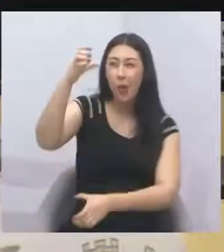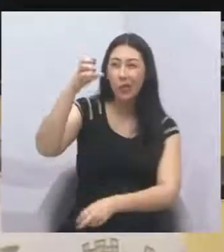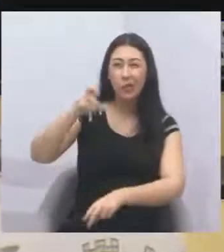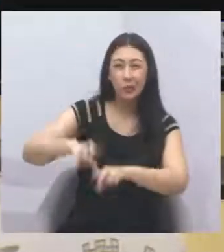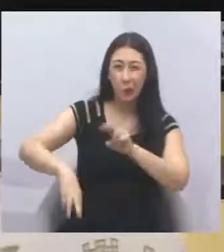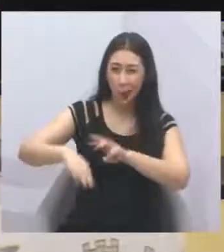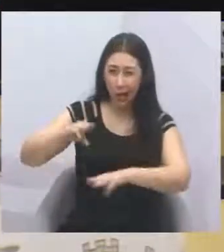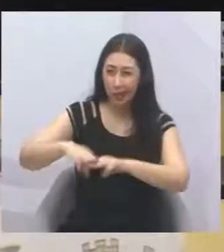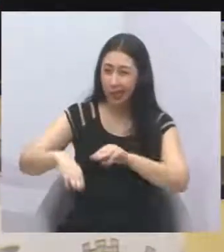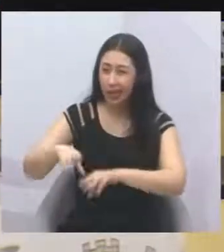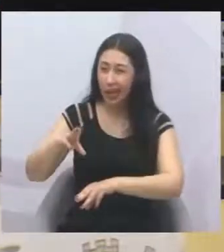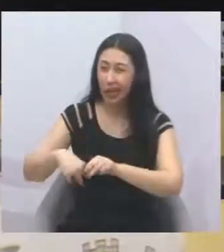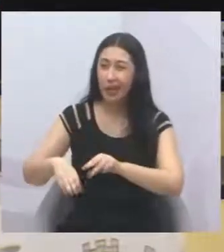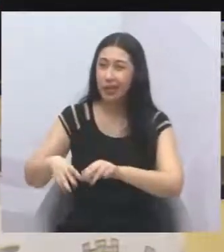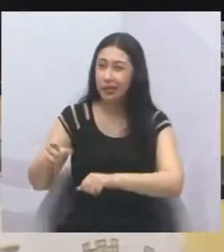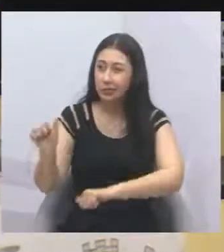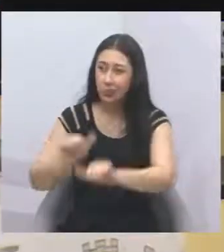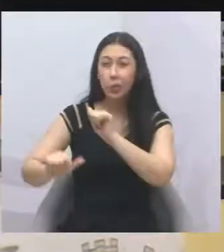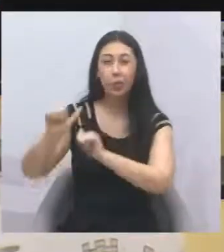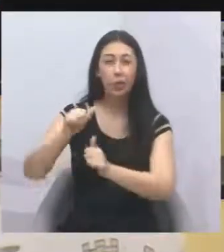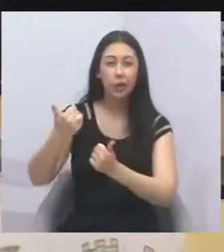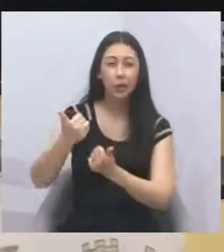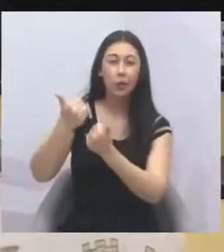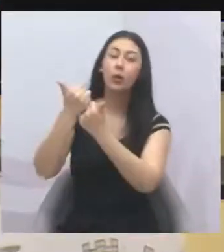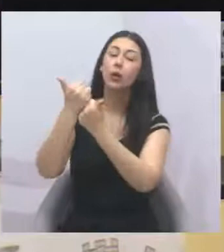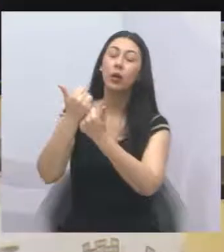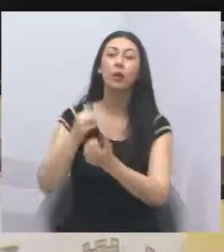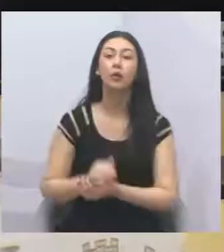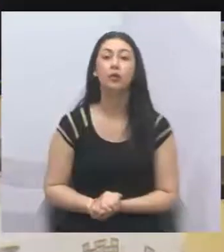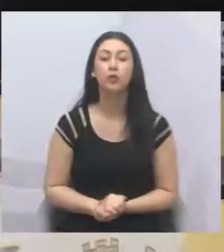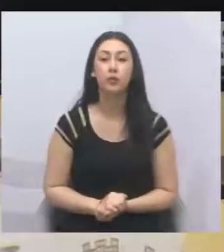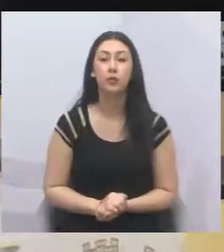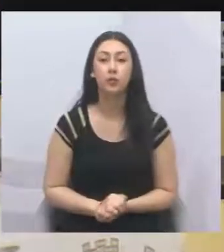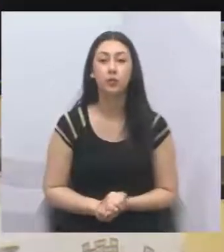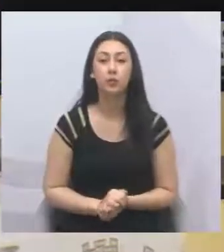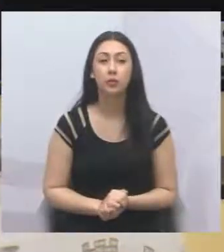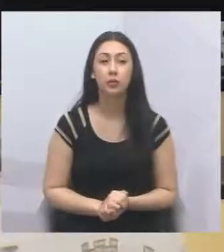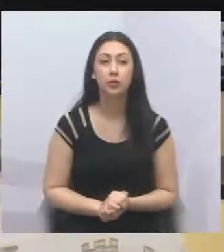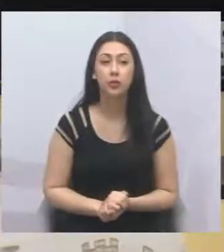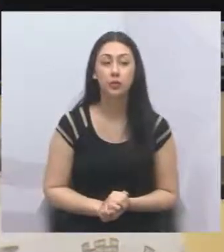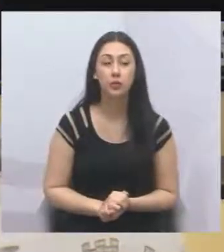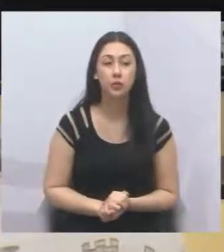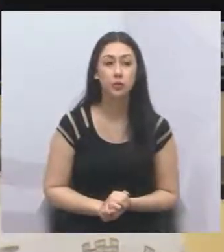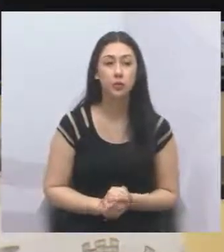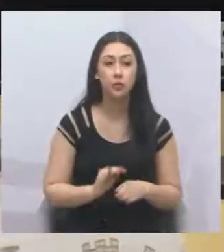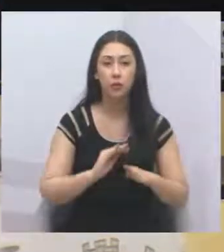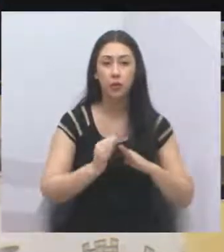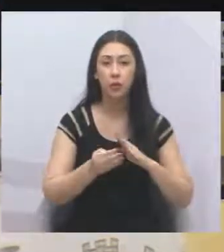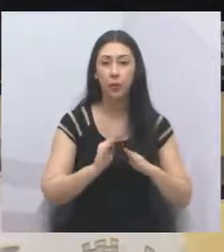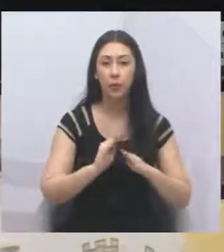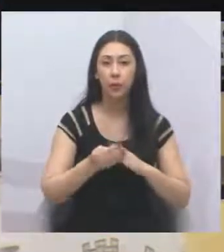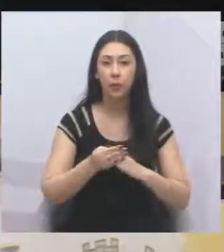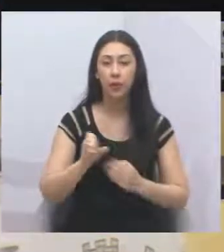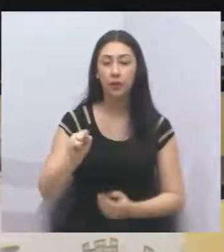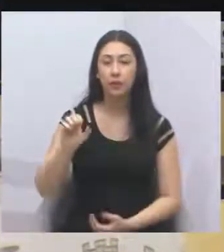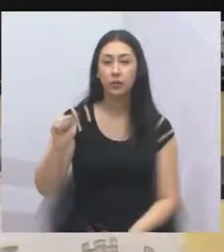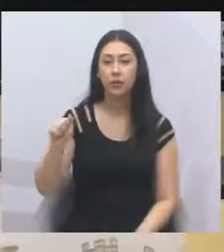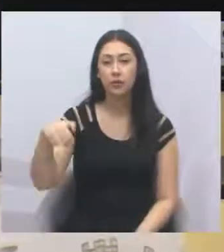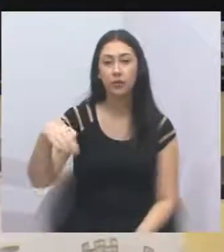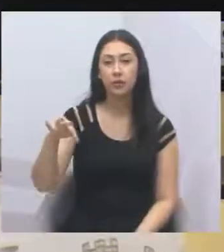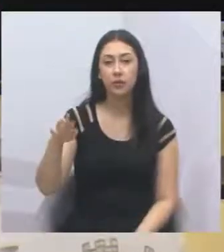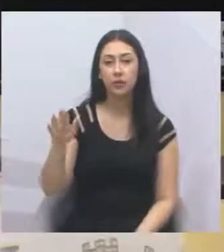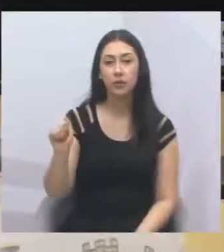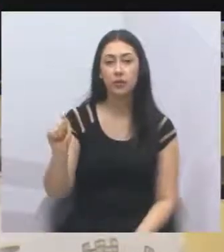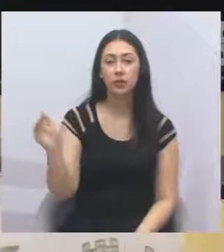madeira, localizado de fronte ao número 21, na rua Ursulina Quina de Siqueira, no Jardim Santa Marina,